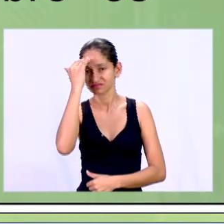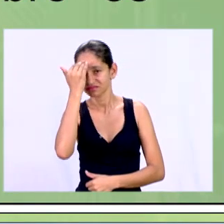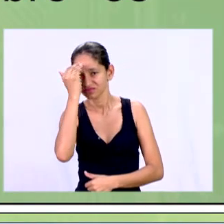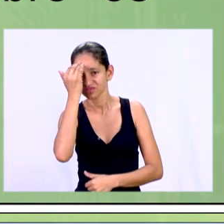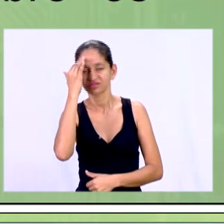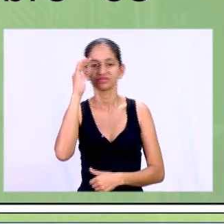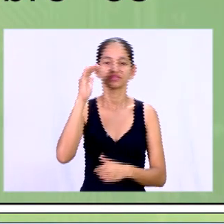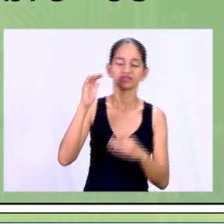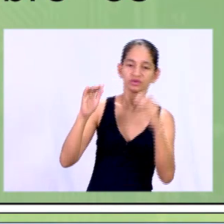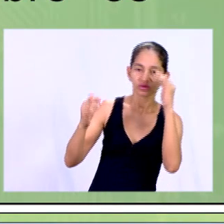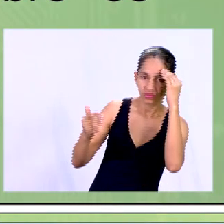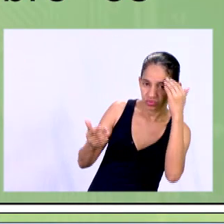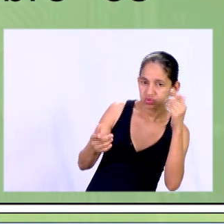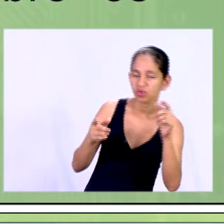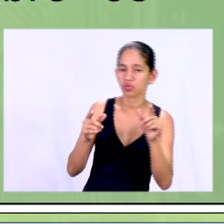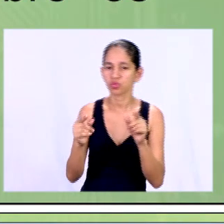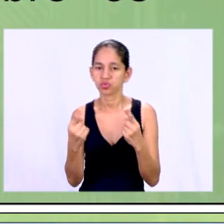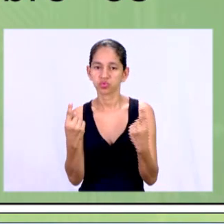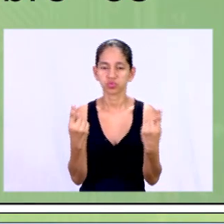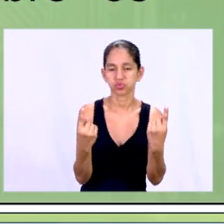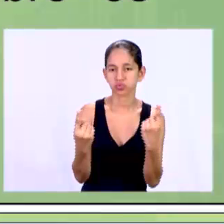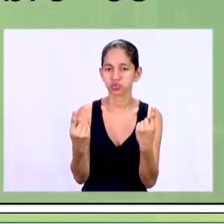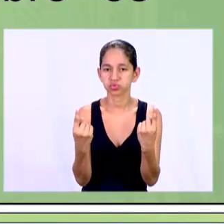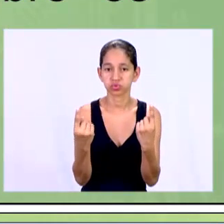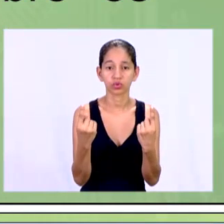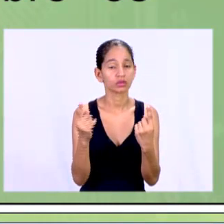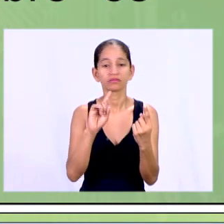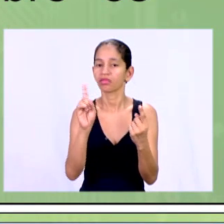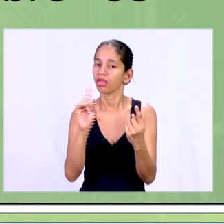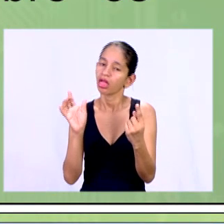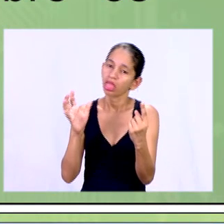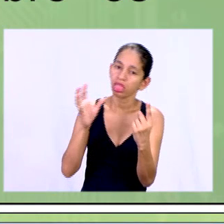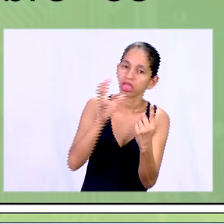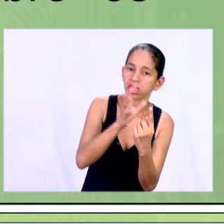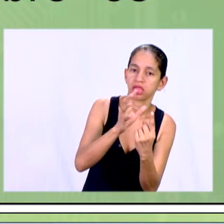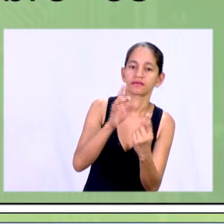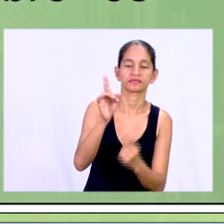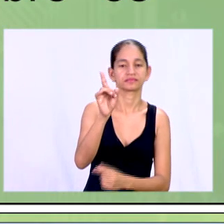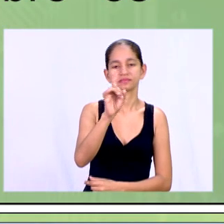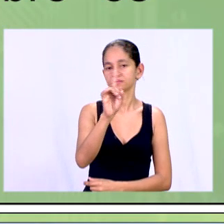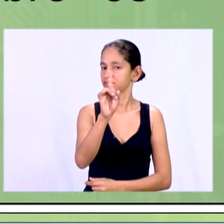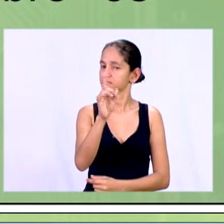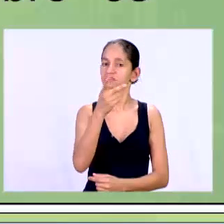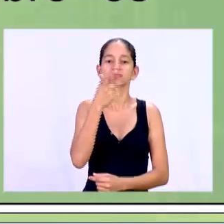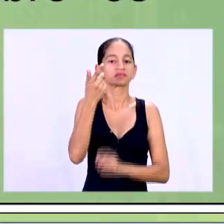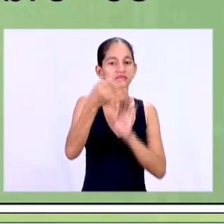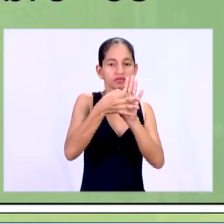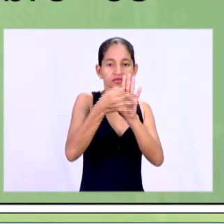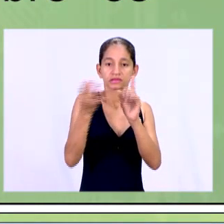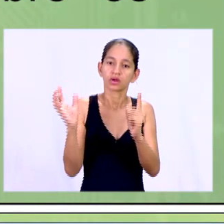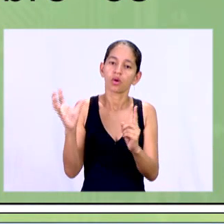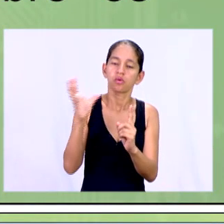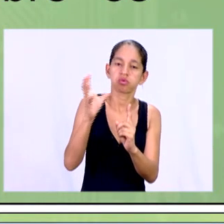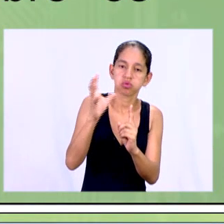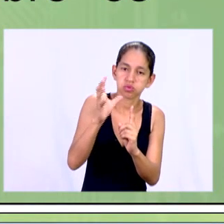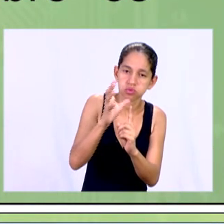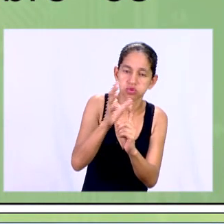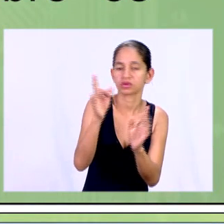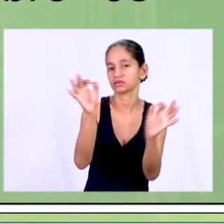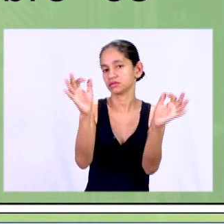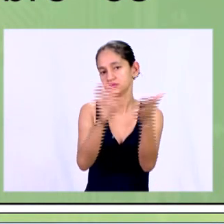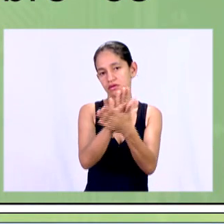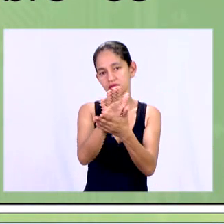sem a dominação de uns sobre os outros. De que dominação é essa que a gente está falando? É